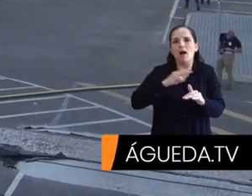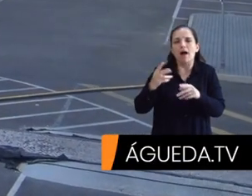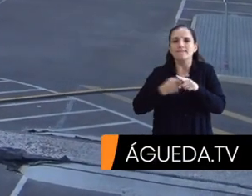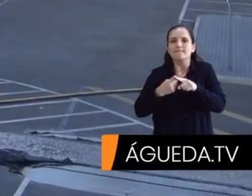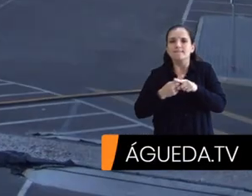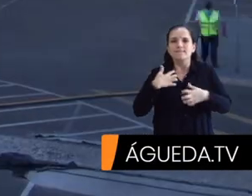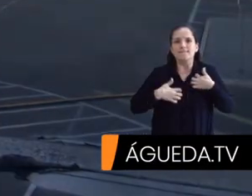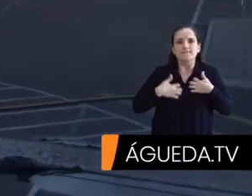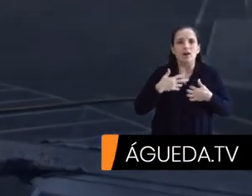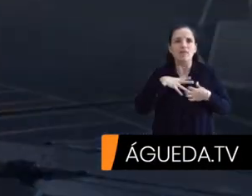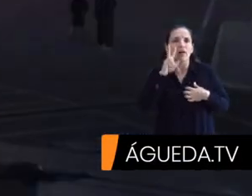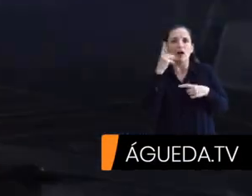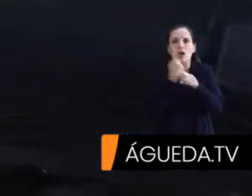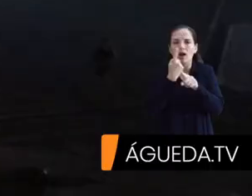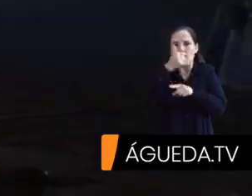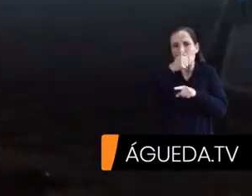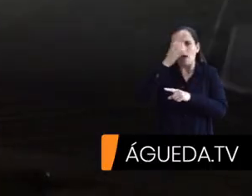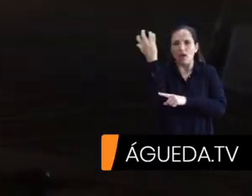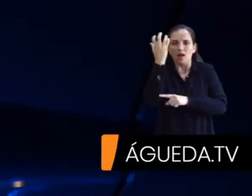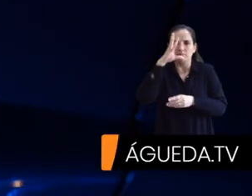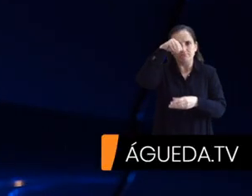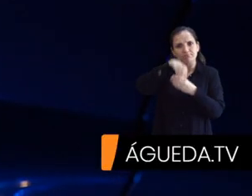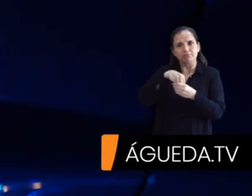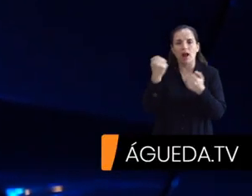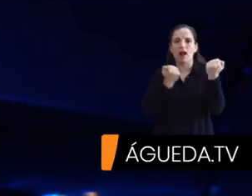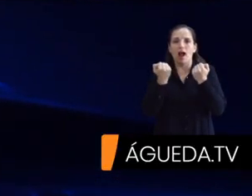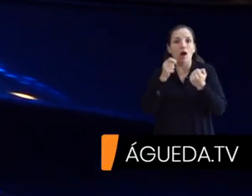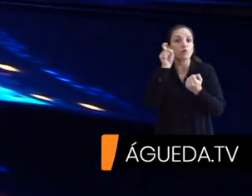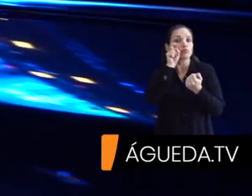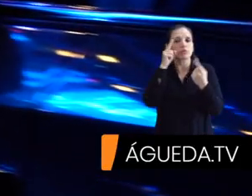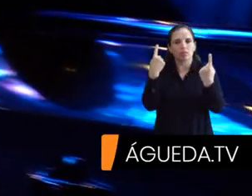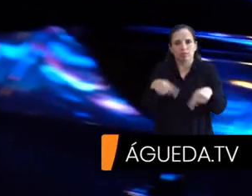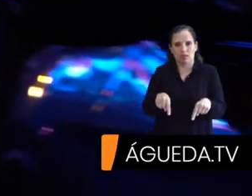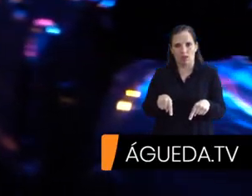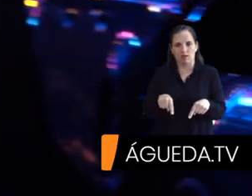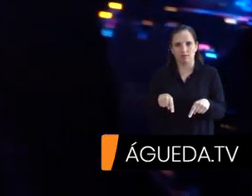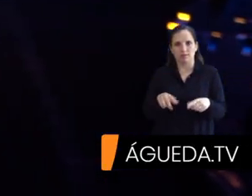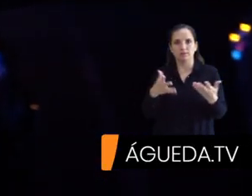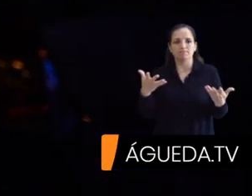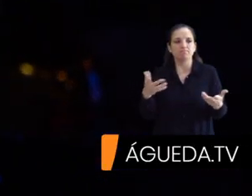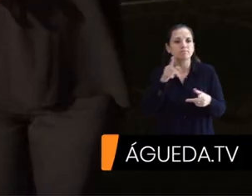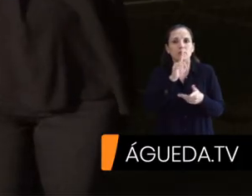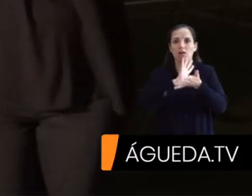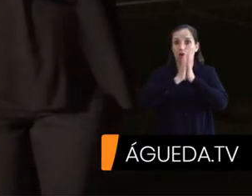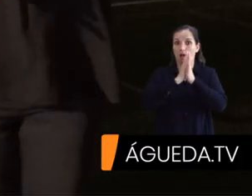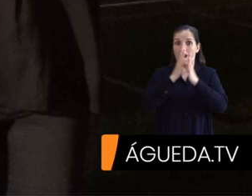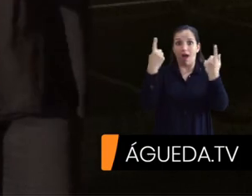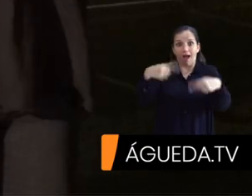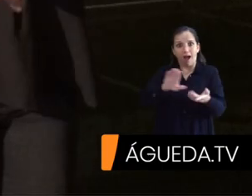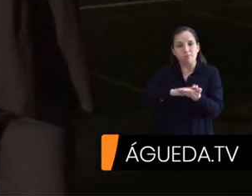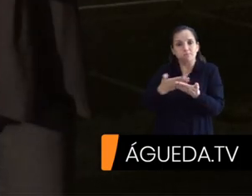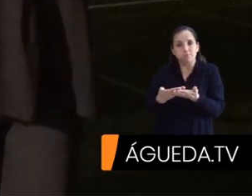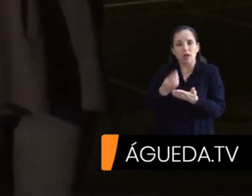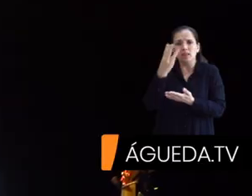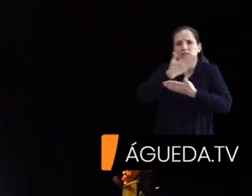pessoas ansiosas por atividades culturais, dentro dos seus carros e em total segurança. Traduzido em língua gestual